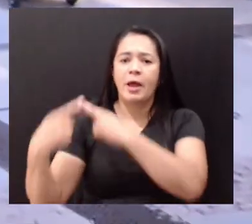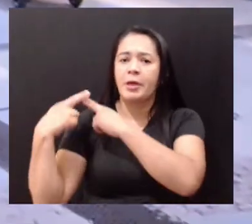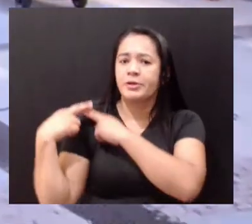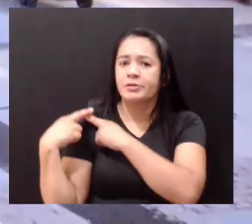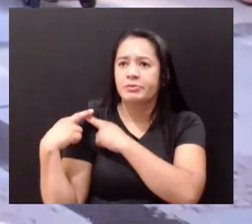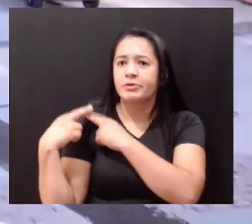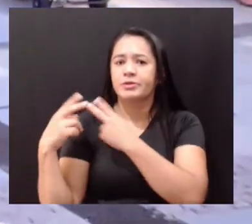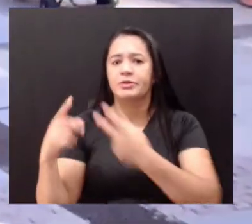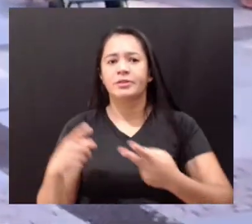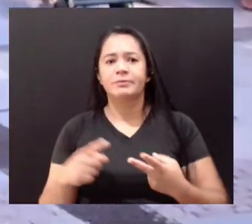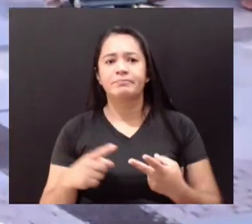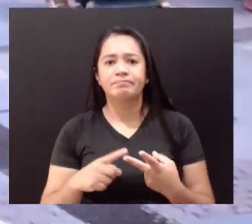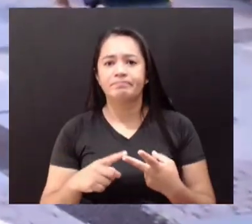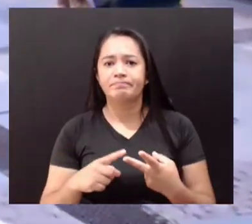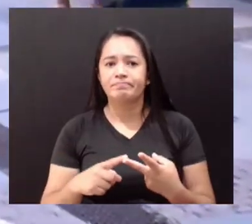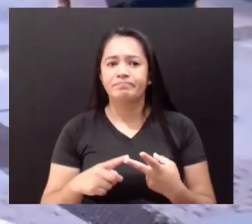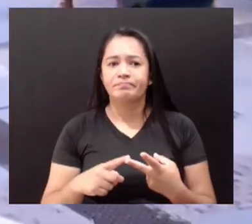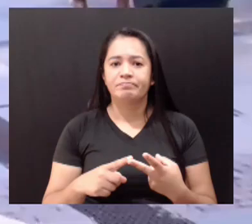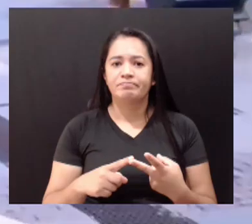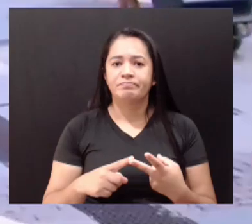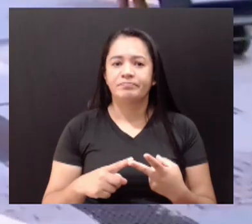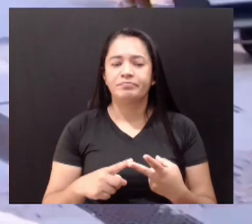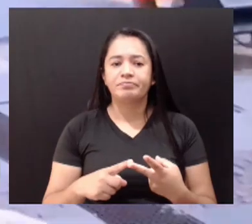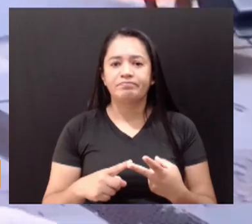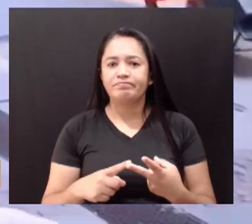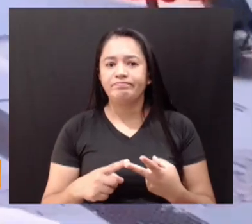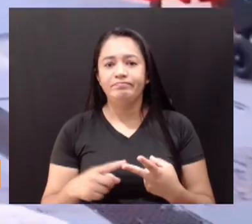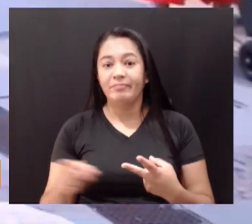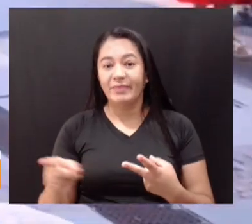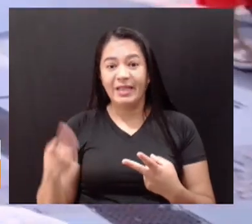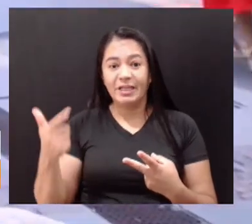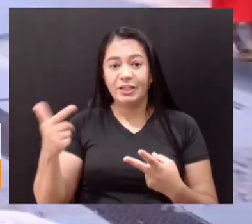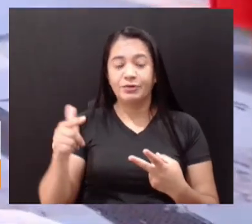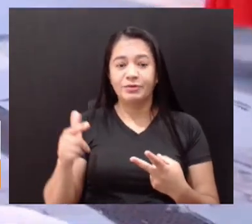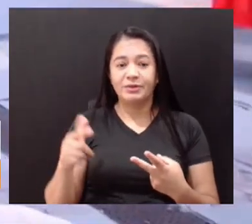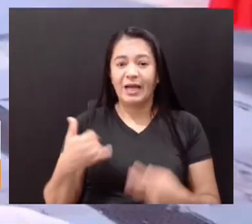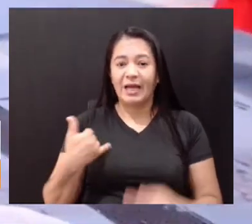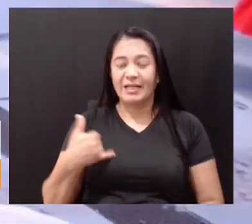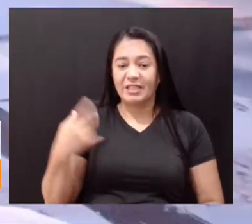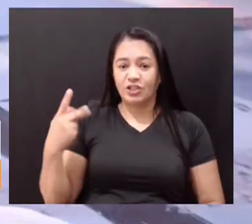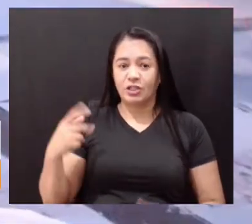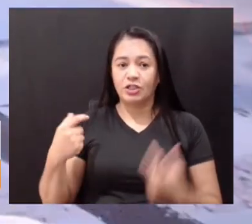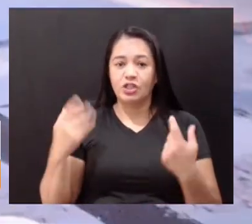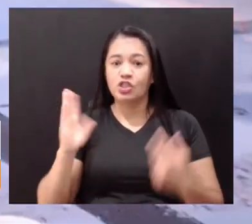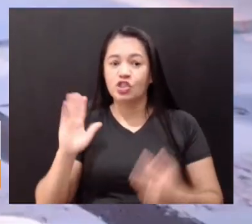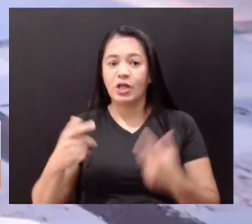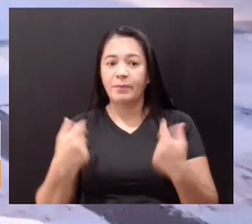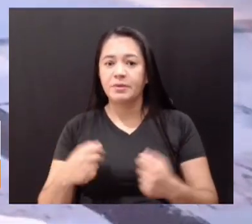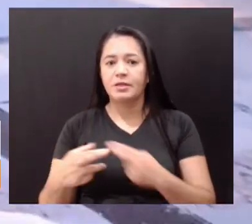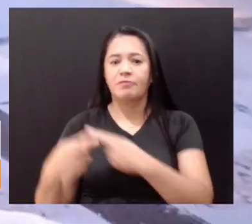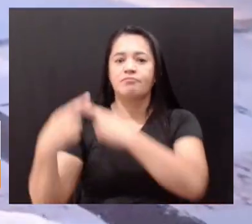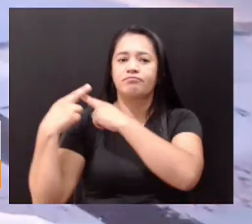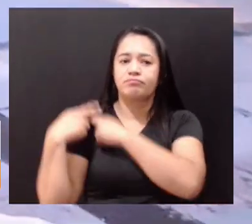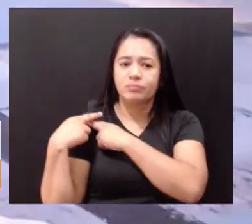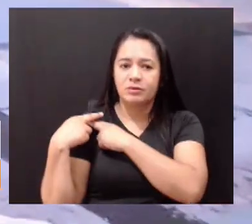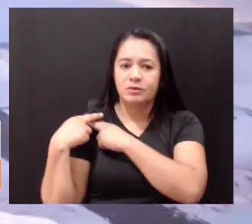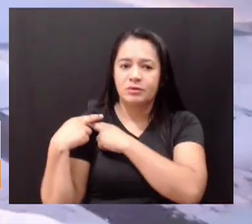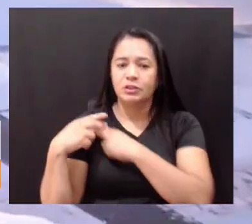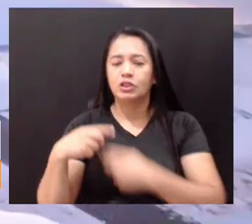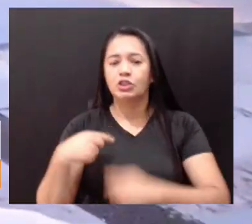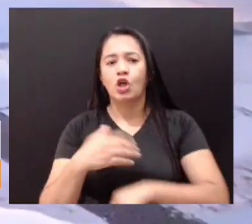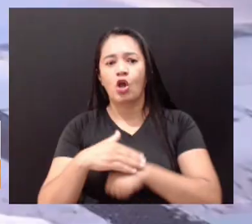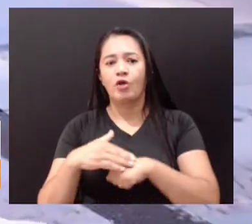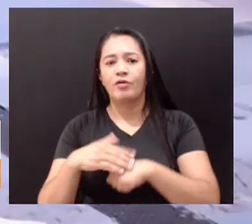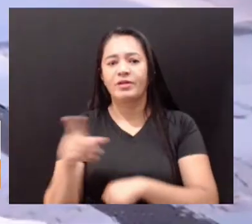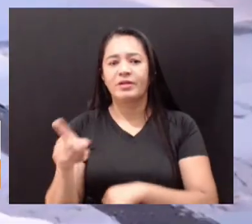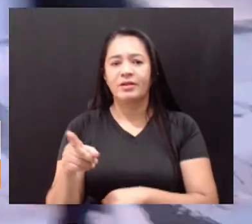de ele não, assim, não, a idade dele ele tinha que estar assim responsável, sabe? A gente conversa com ele, ele não entra na